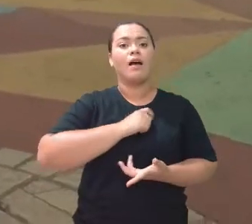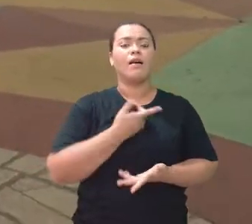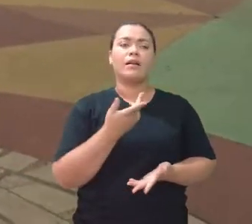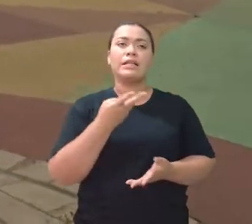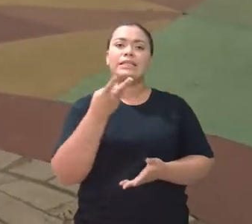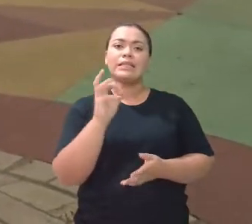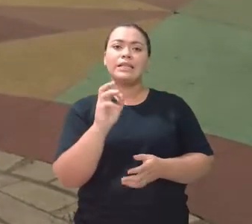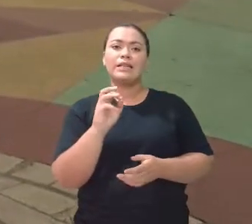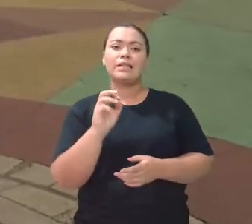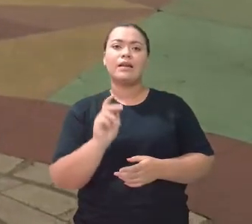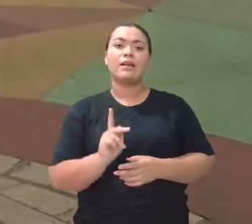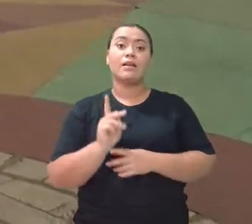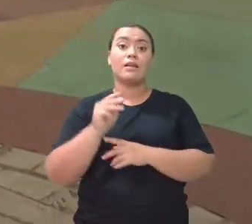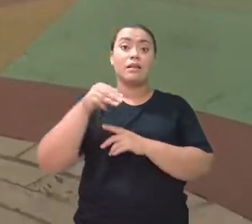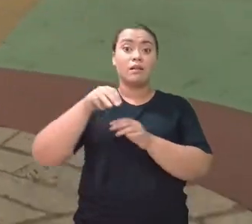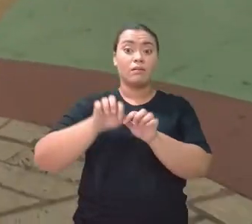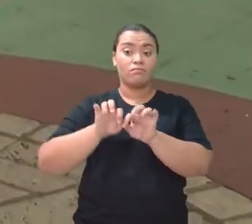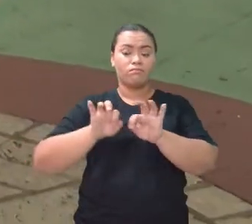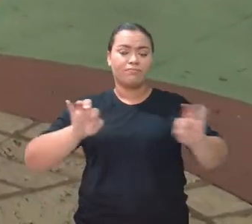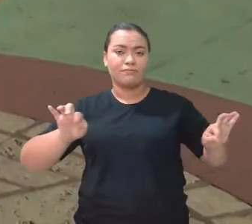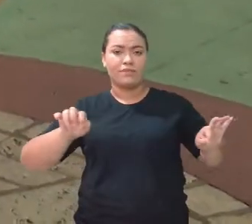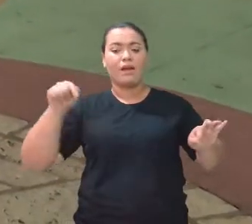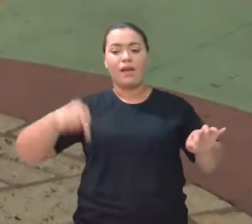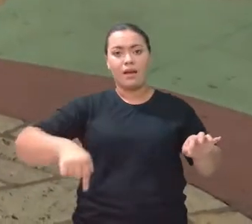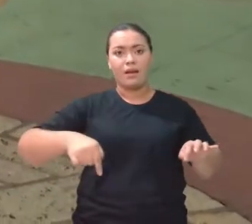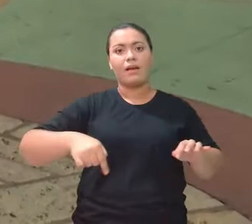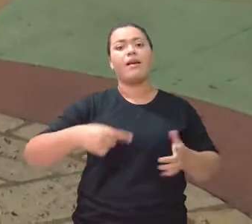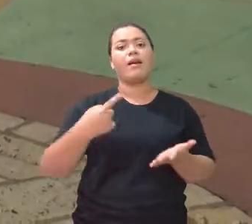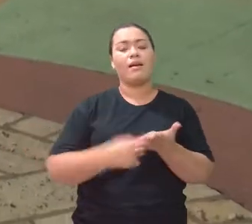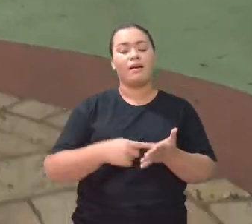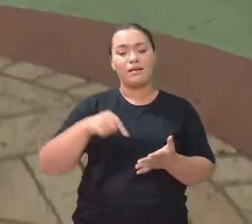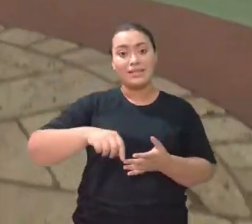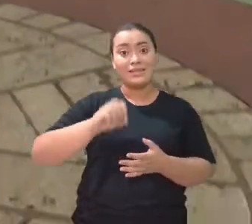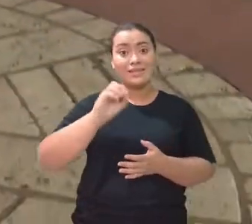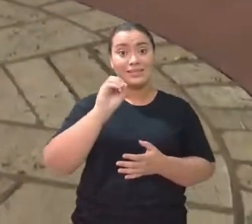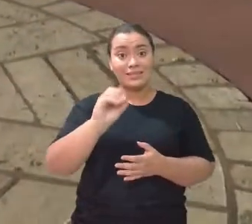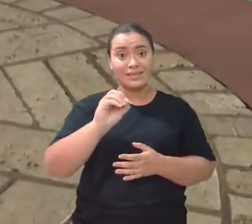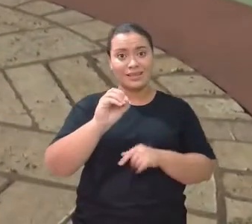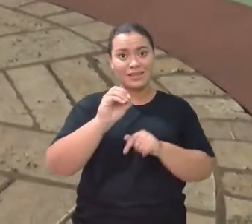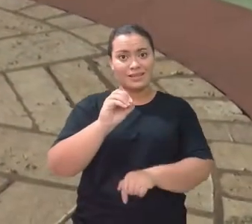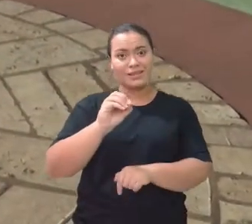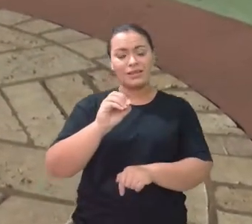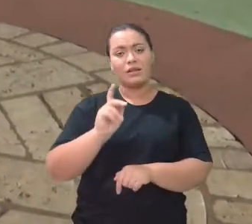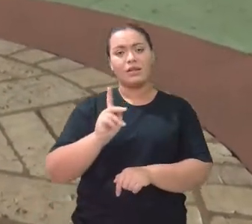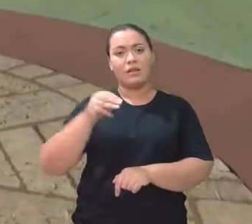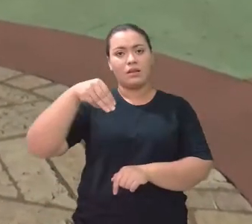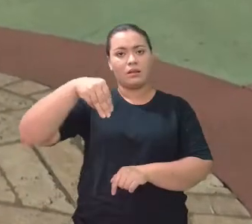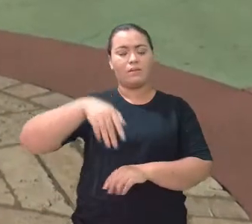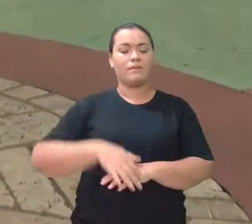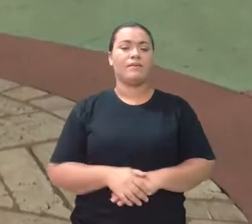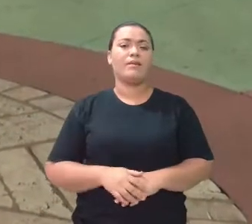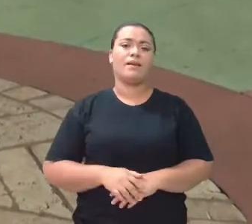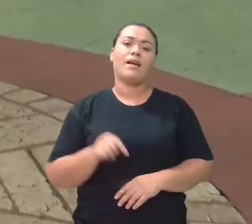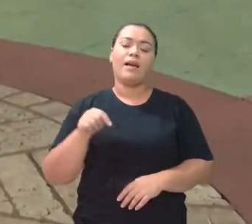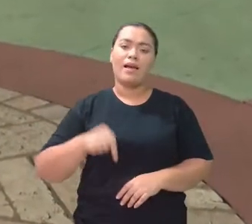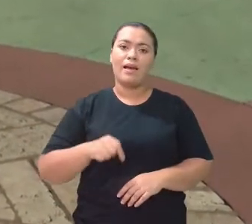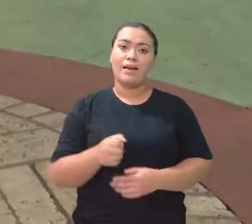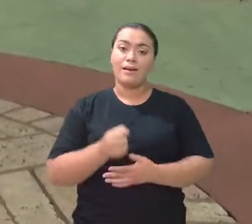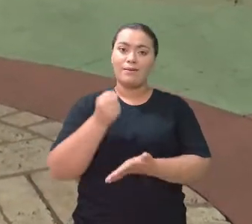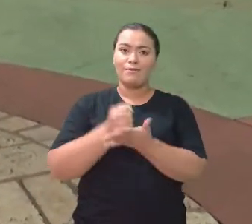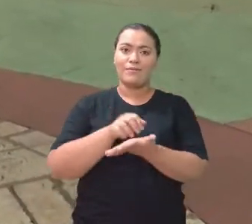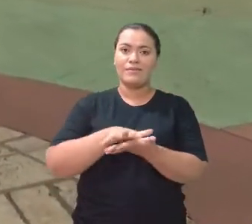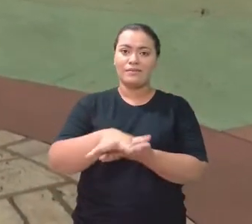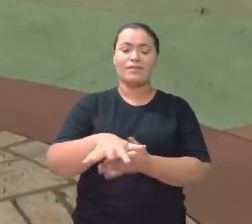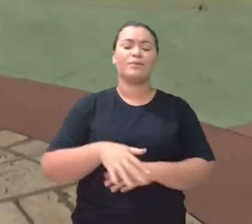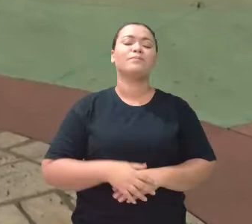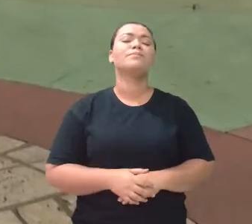quilômetros do Recife. Então é daqui, ó. É marcado daqui, ó. 0 quilômetro. É o nosso Marco Zero,